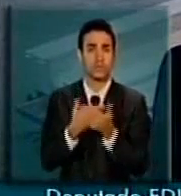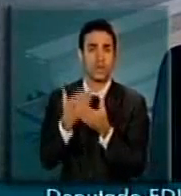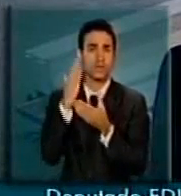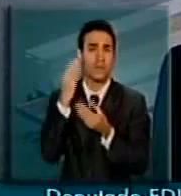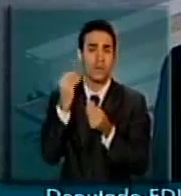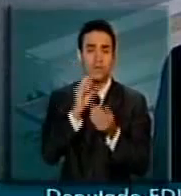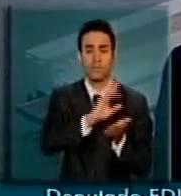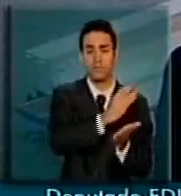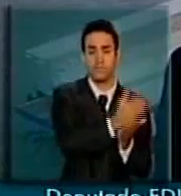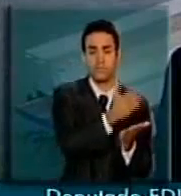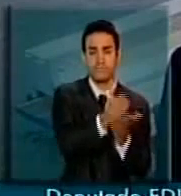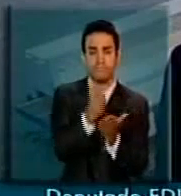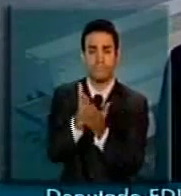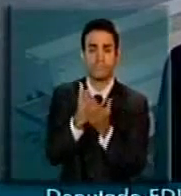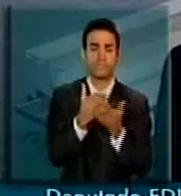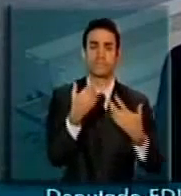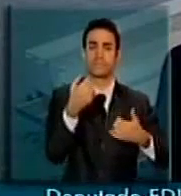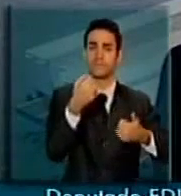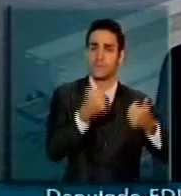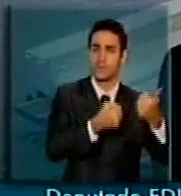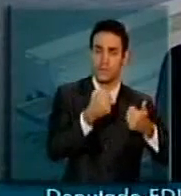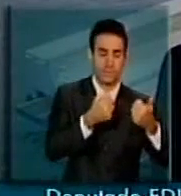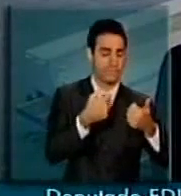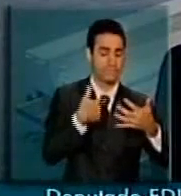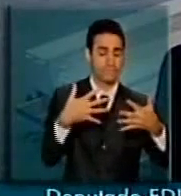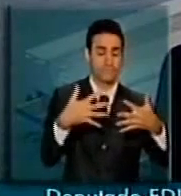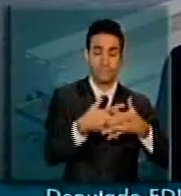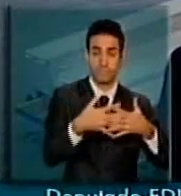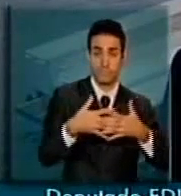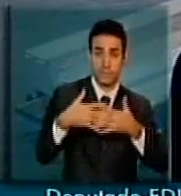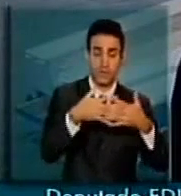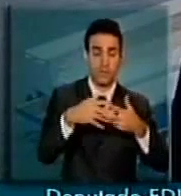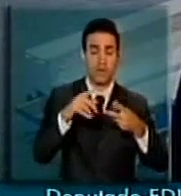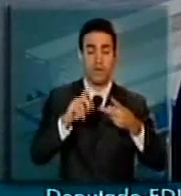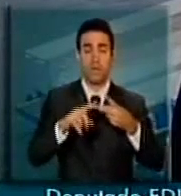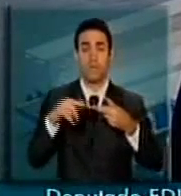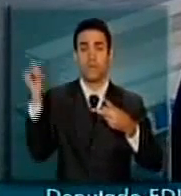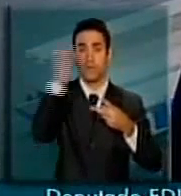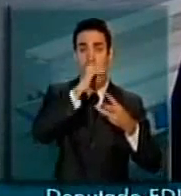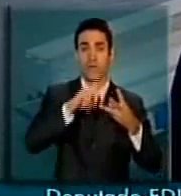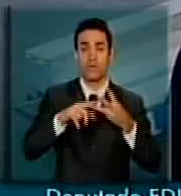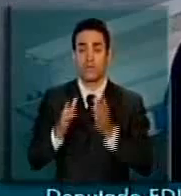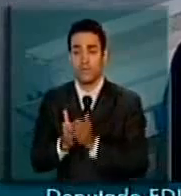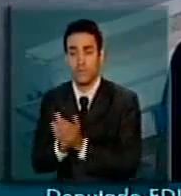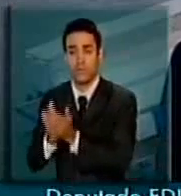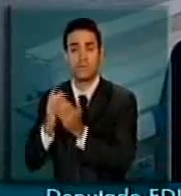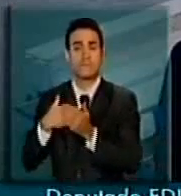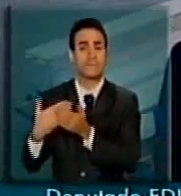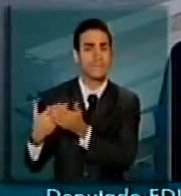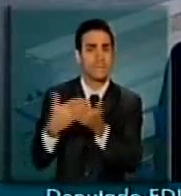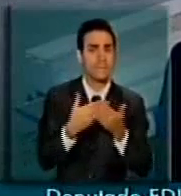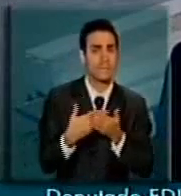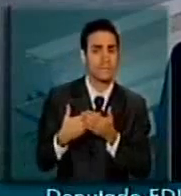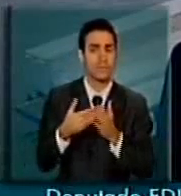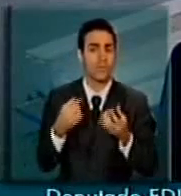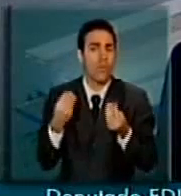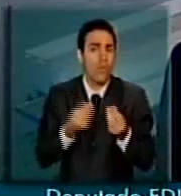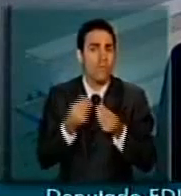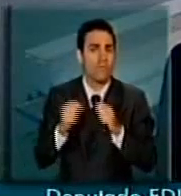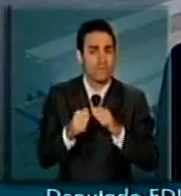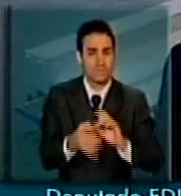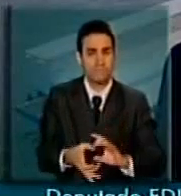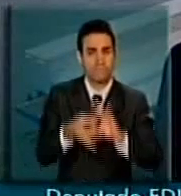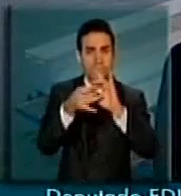mais houver troca entre os modais, mais eficiente entendemos que fica a cadeia logística. Venho realizando